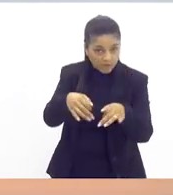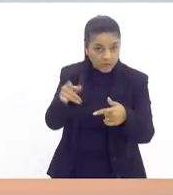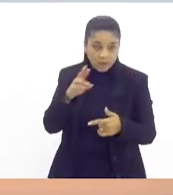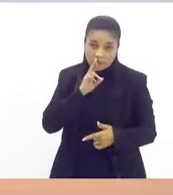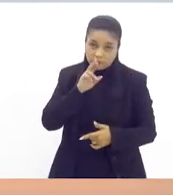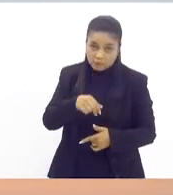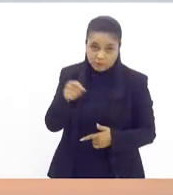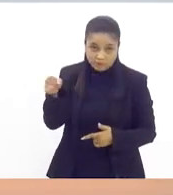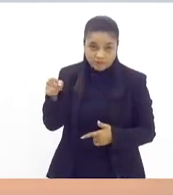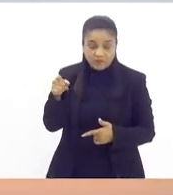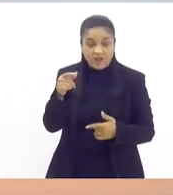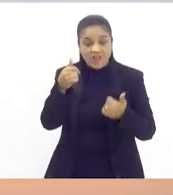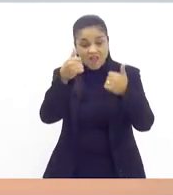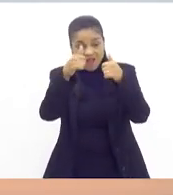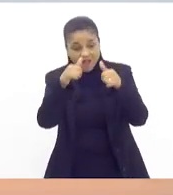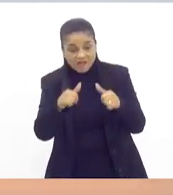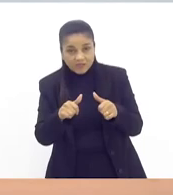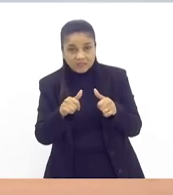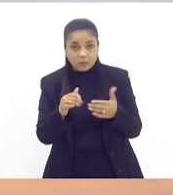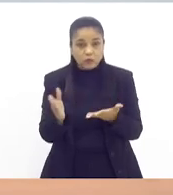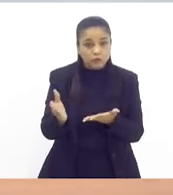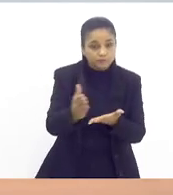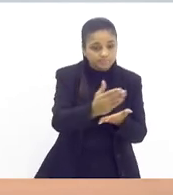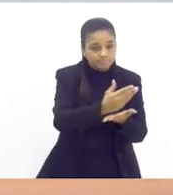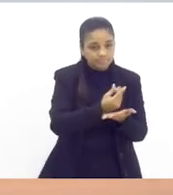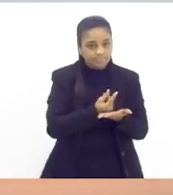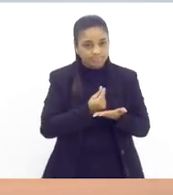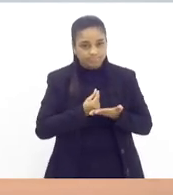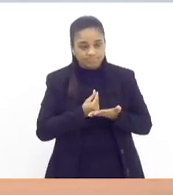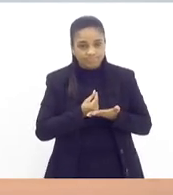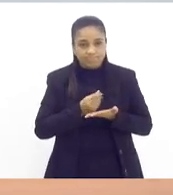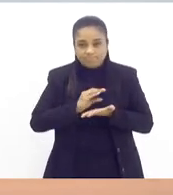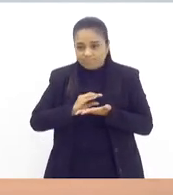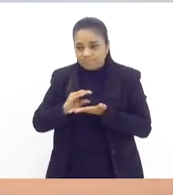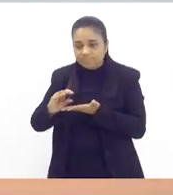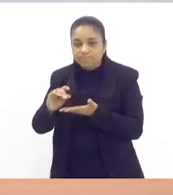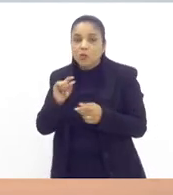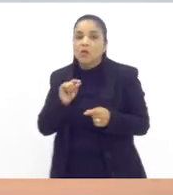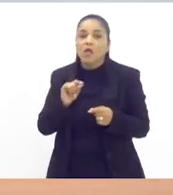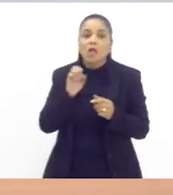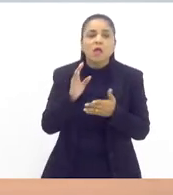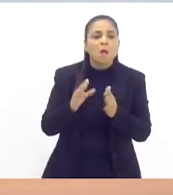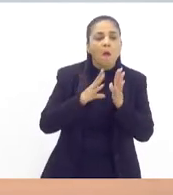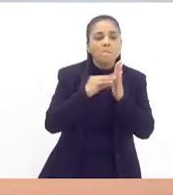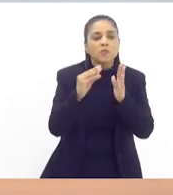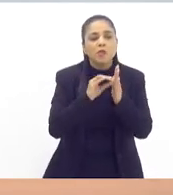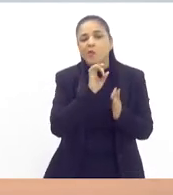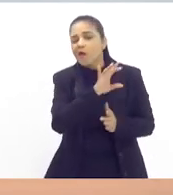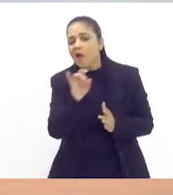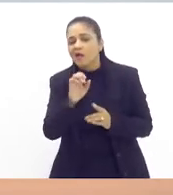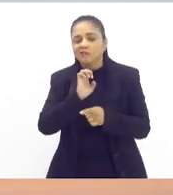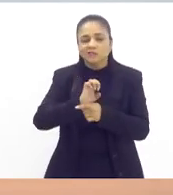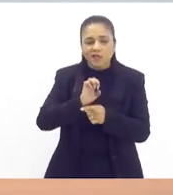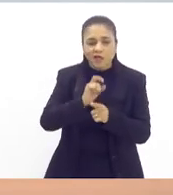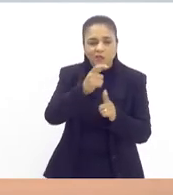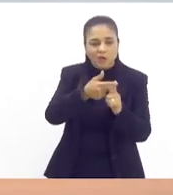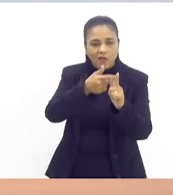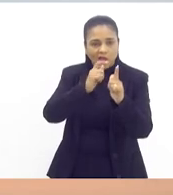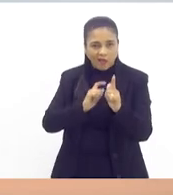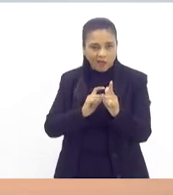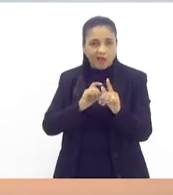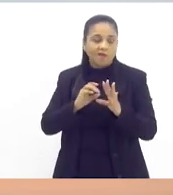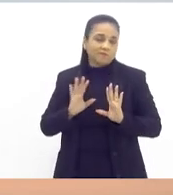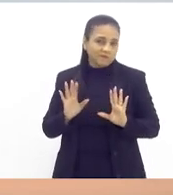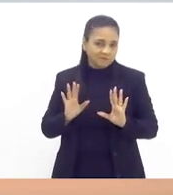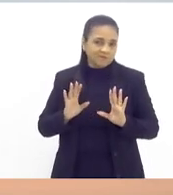é tudo uma avaliação de custo-benefício. Aí dizer, no modelo de cada estado arrecada seu imposto, tem um pouco mais de autonomia, tem. É verdade,